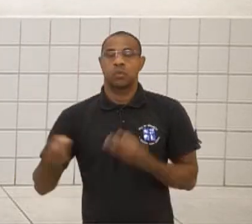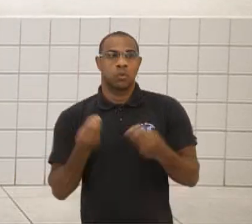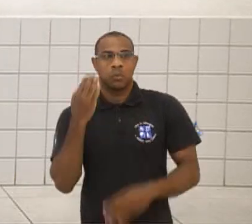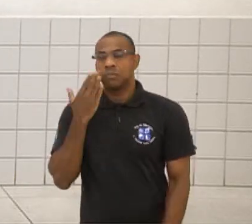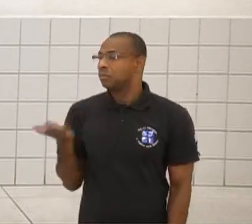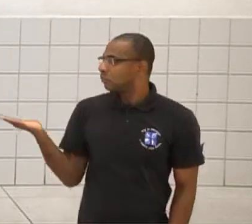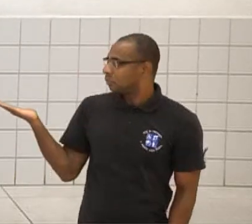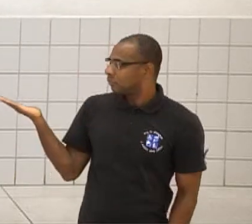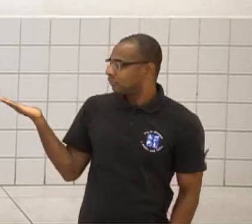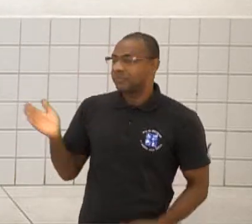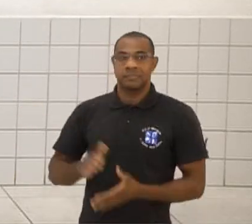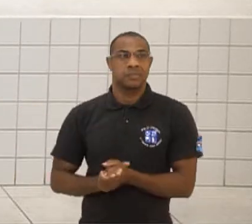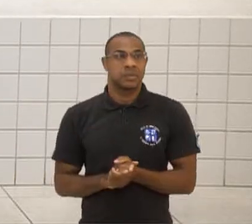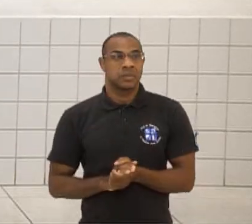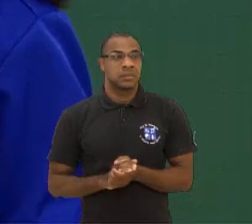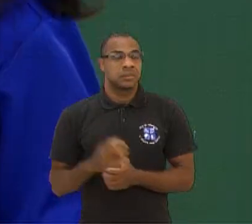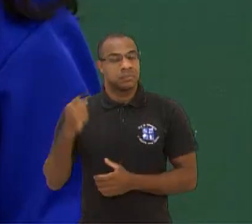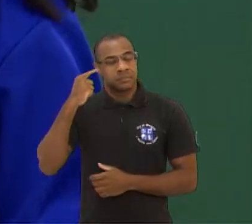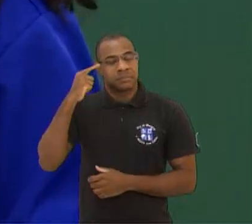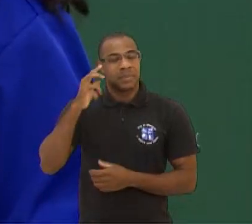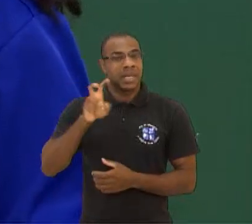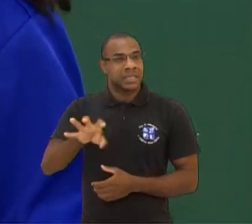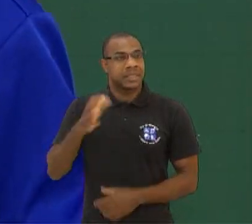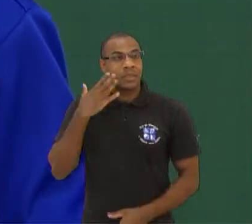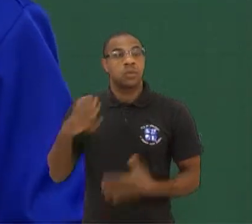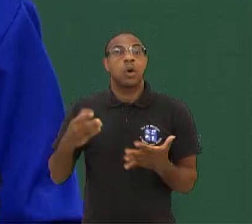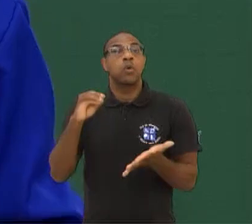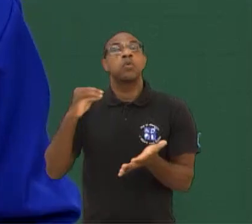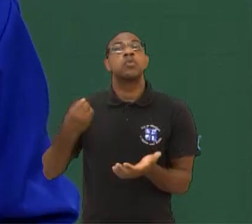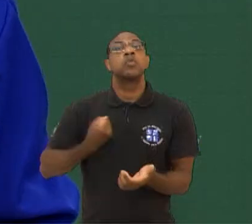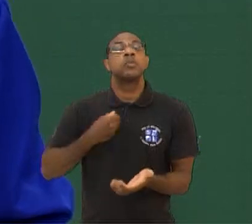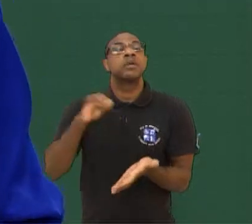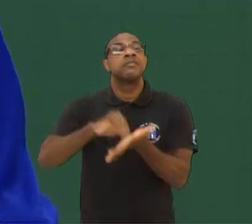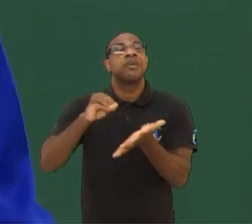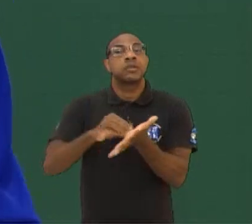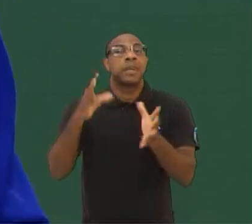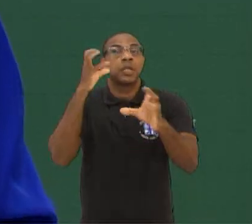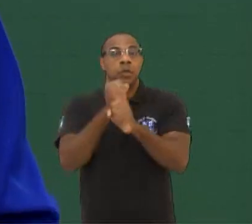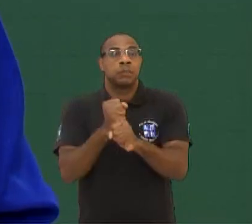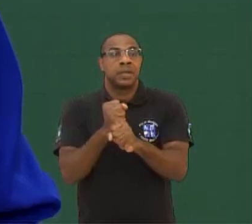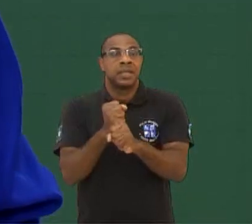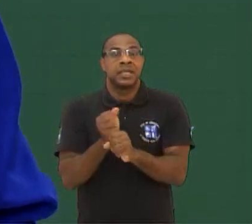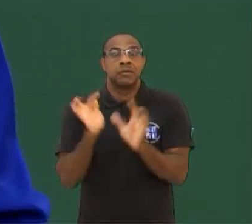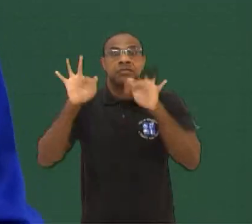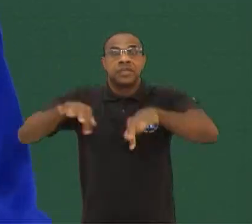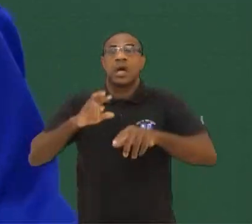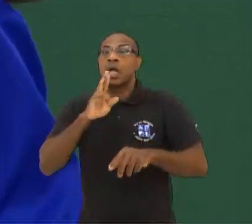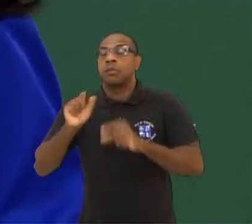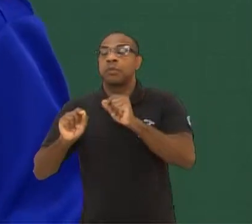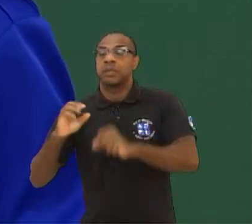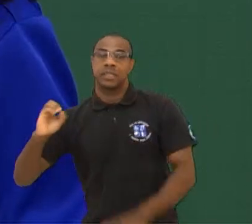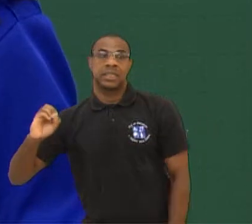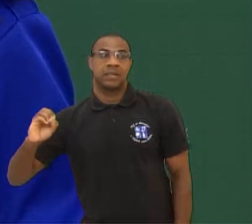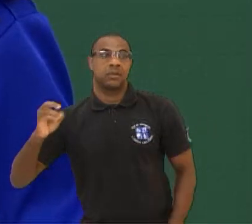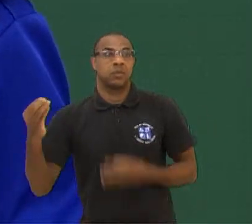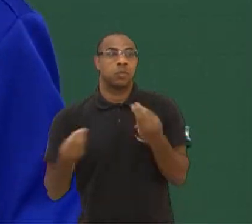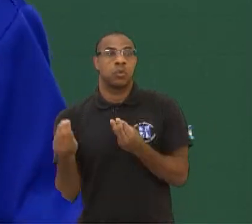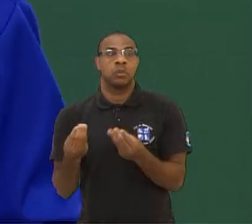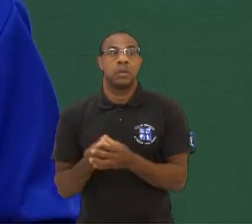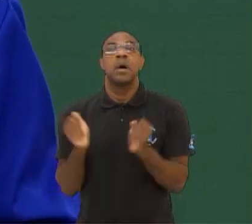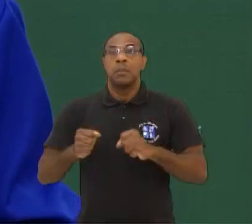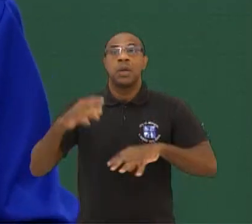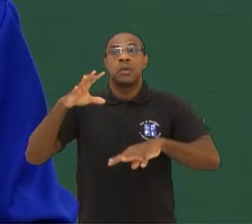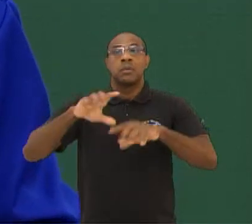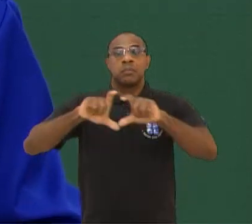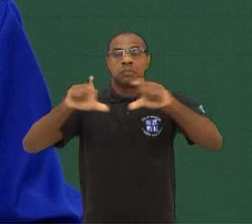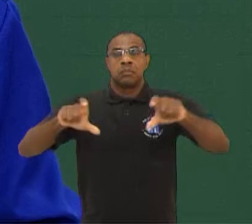Então, pessoal, o raciocínio é sempre esse. Qual é o número que falta para somar com o que eu tenho ali e que a conta final dê 0? E aí você pode transformar isso numa equação de